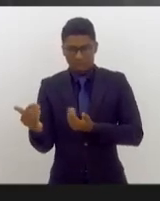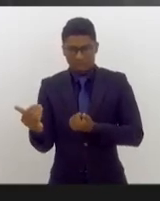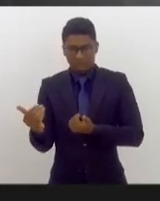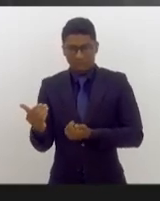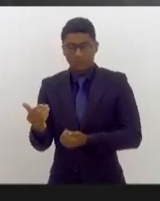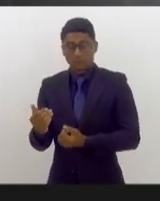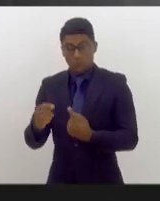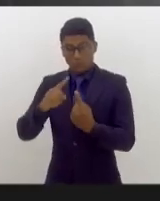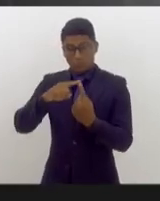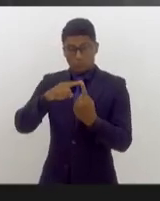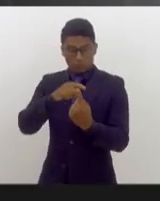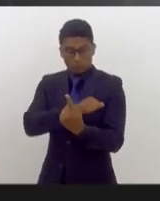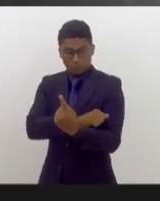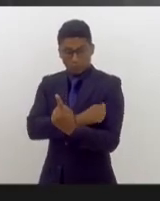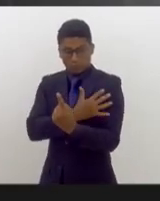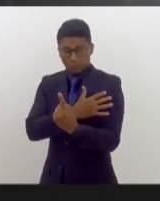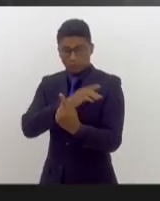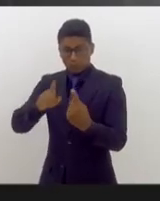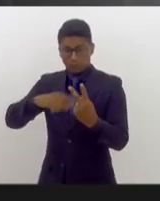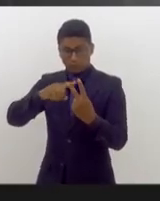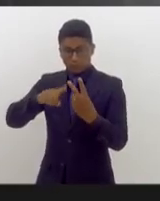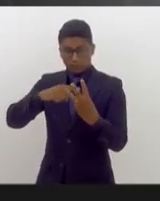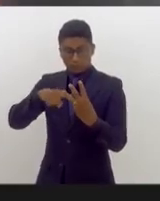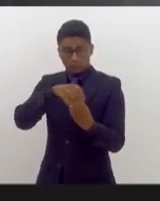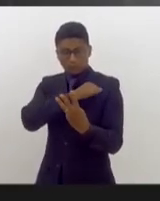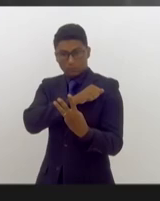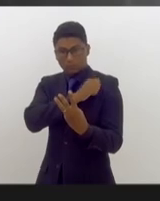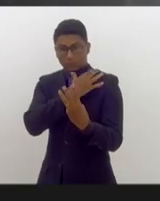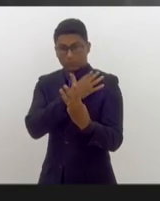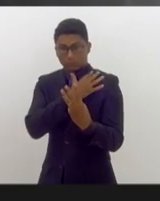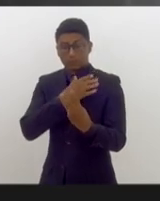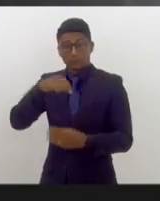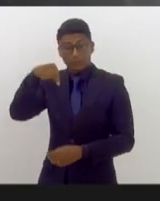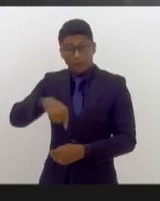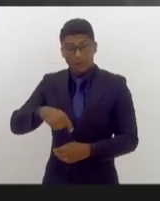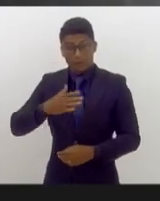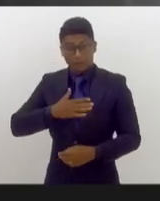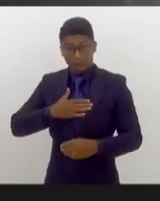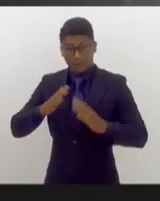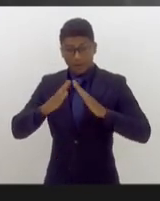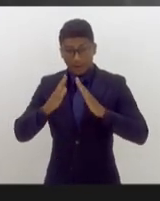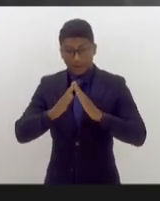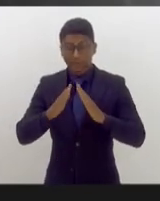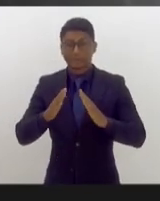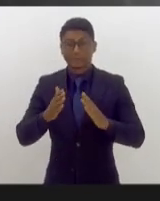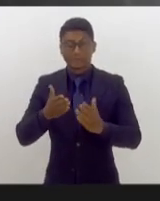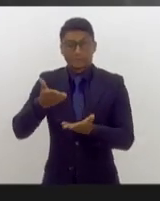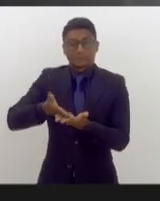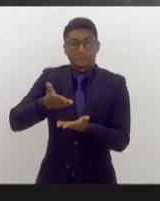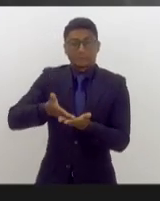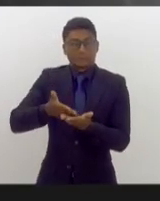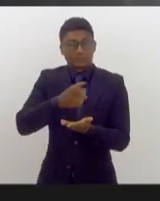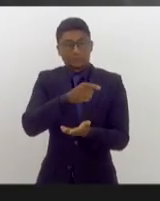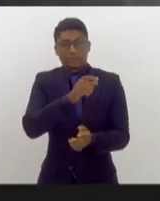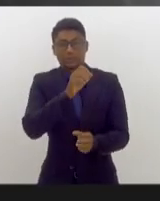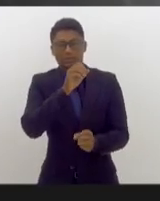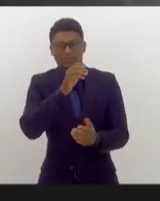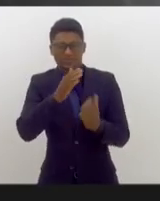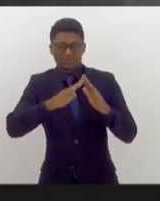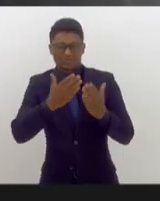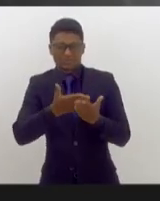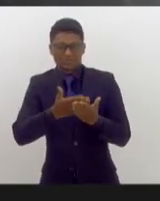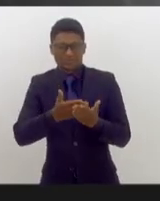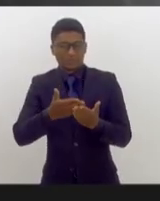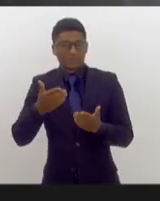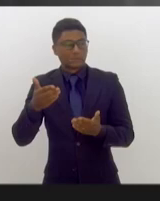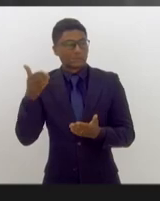quão difícil tem sido esse processo educacional aqui dentro da minha realidade, aqui fora, óbvio, na escola na qual a gente tem